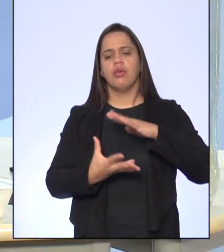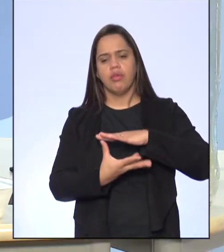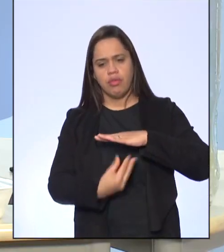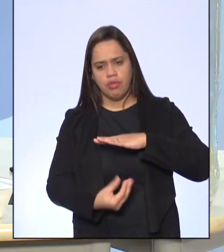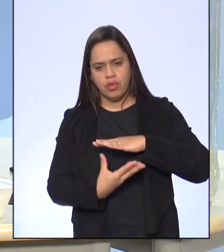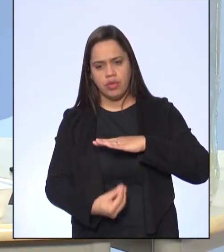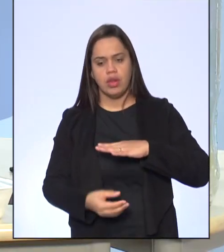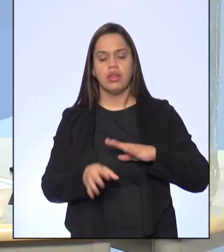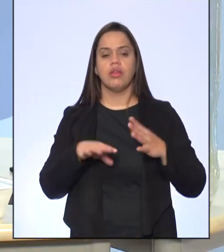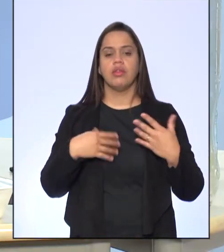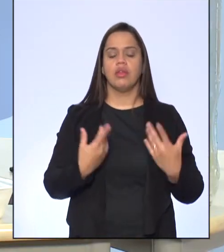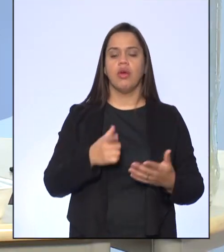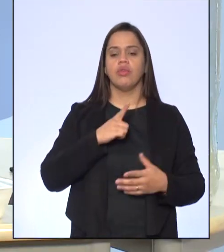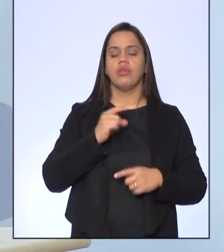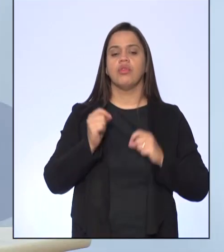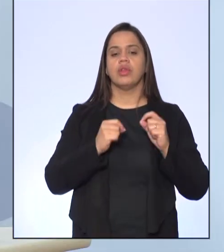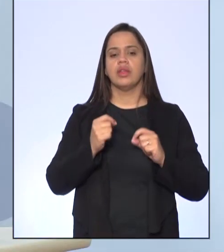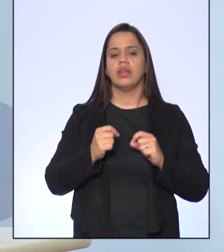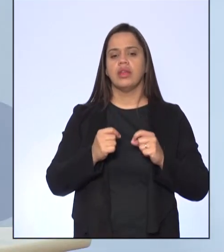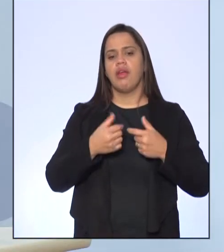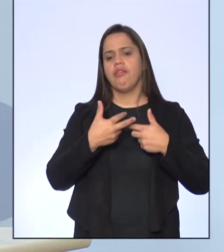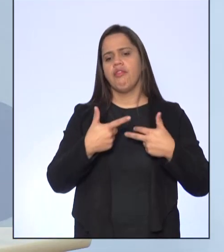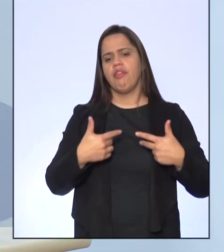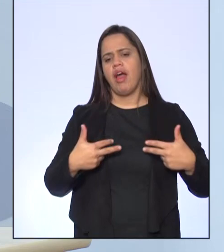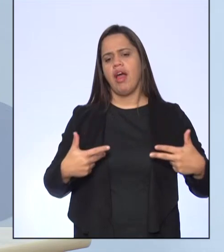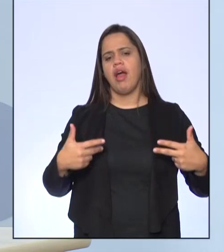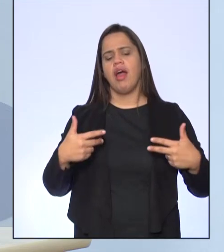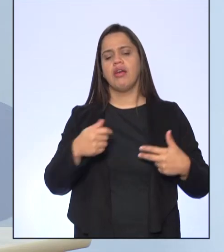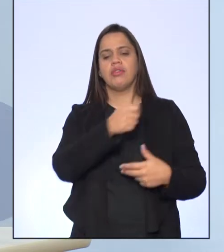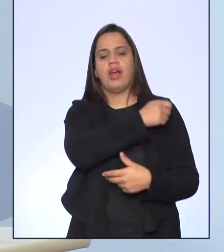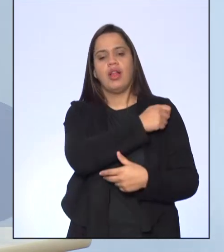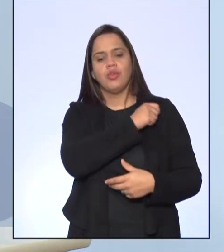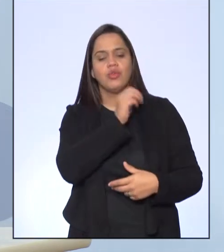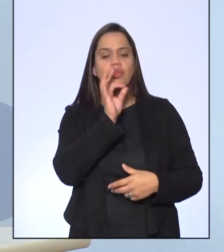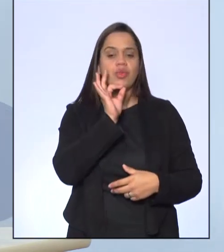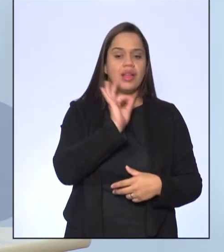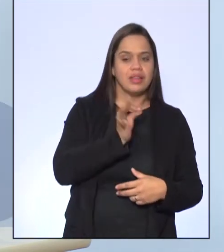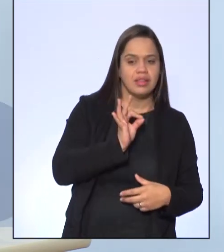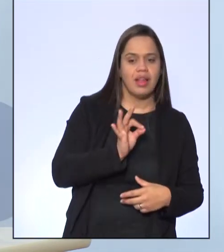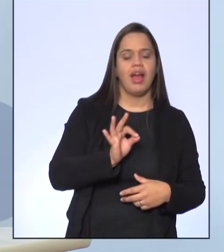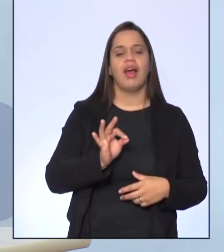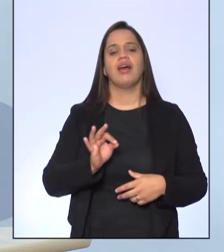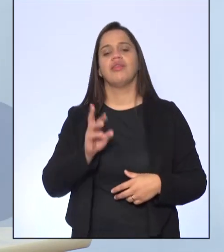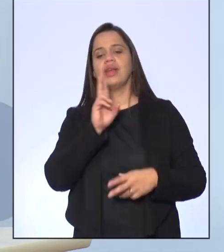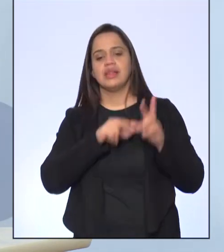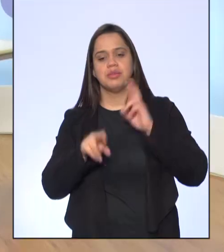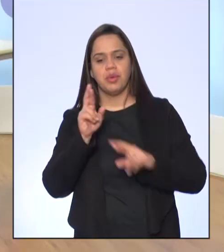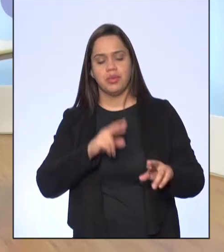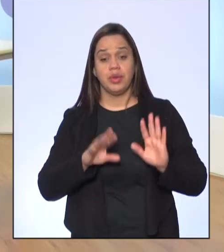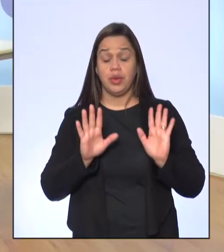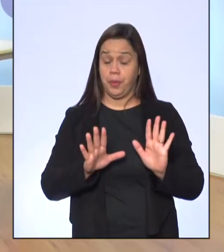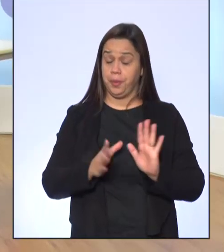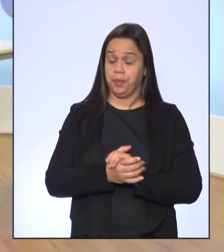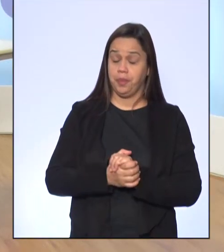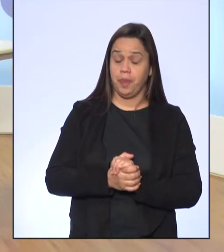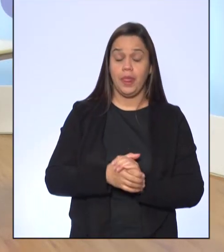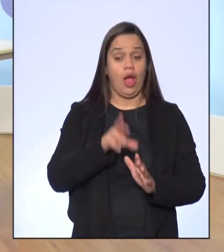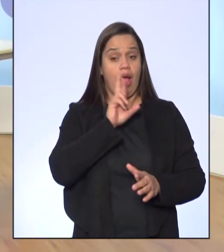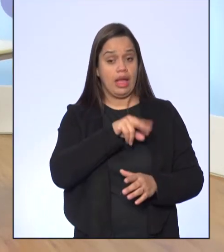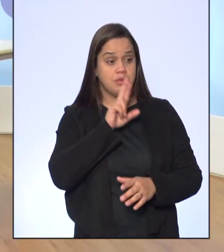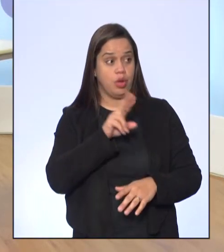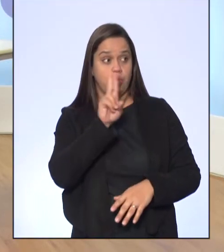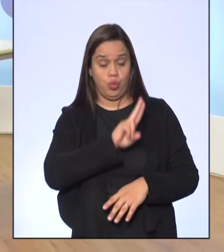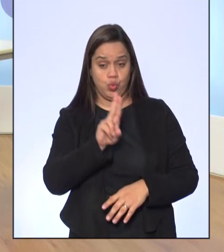filtração. Então, bastante aluno respondeu e alguns aqui acertaram, mas qual é a resposta final? Então, a resposta que a gente pode usar são vários